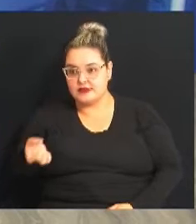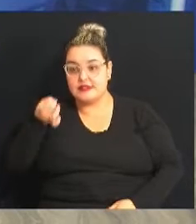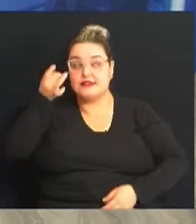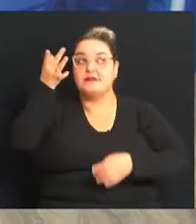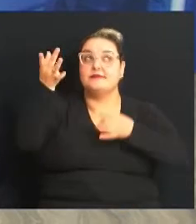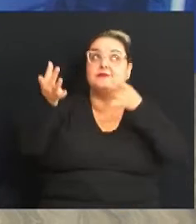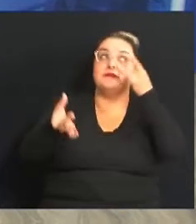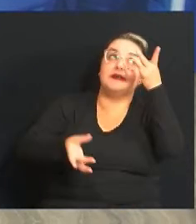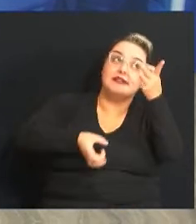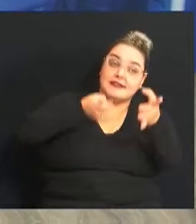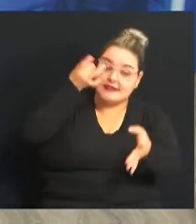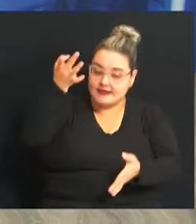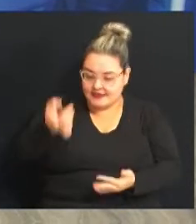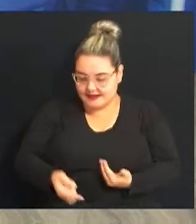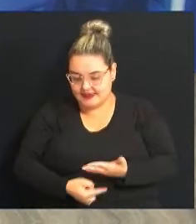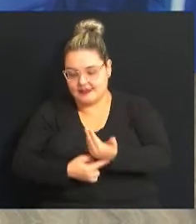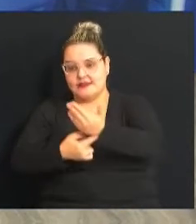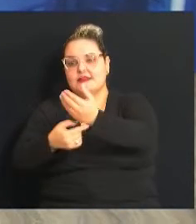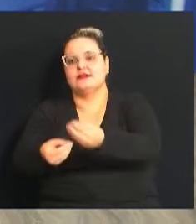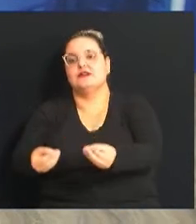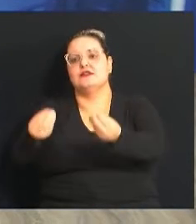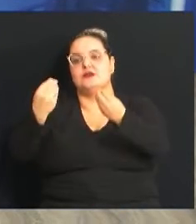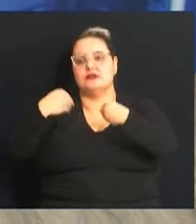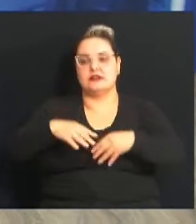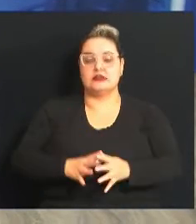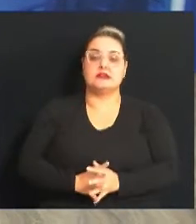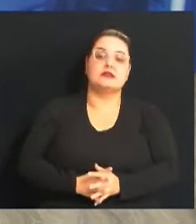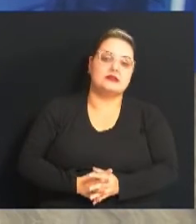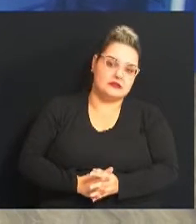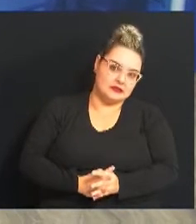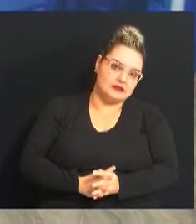que a tecnologia nos traz e com isso